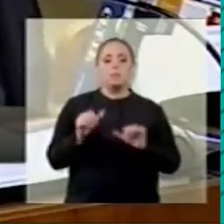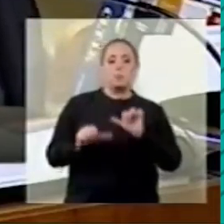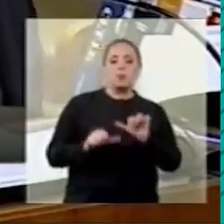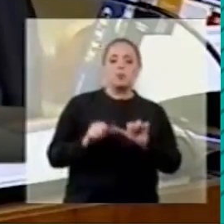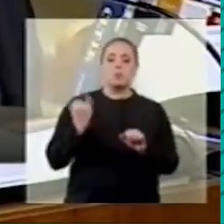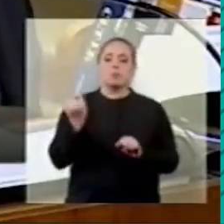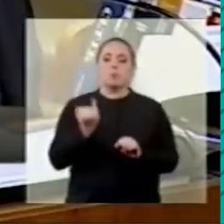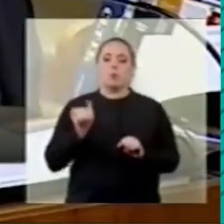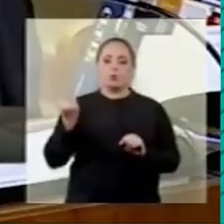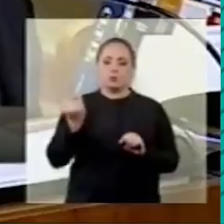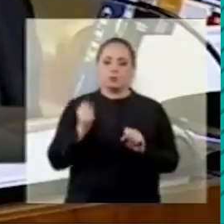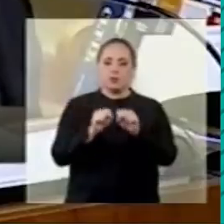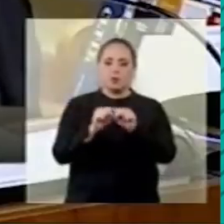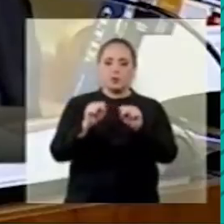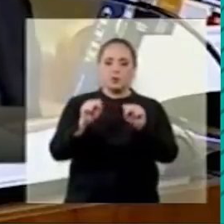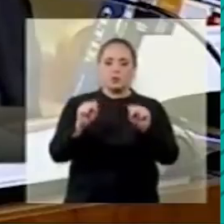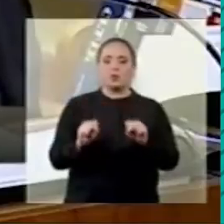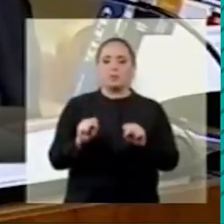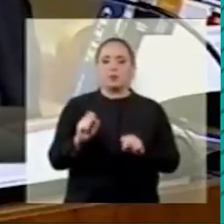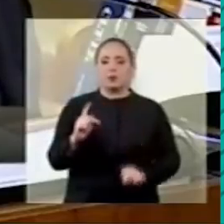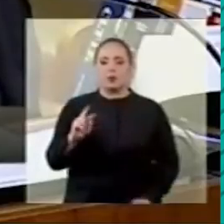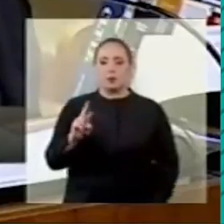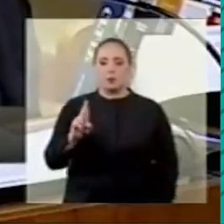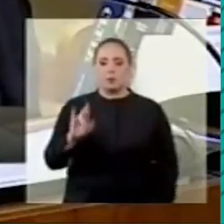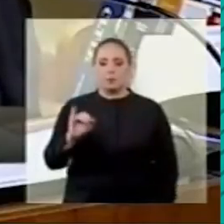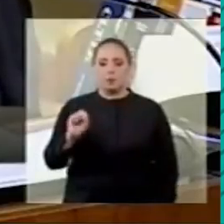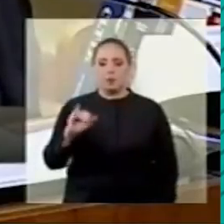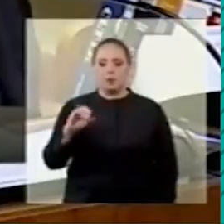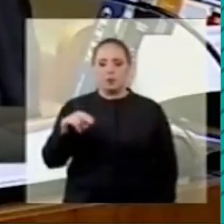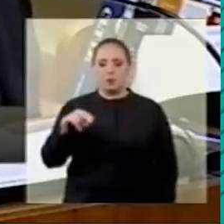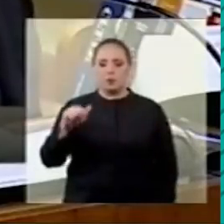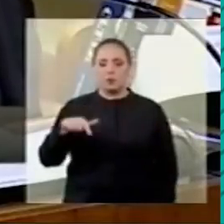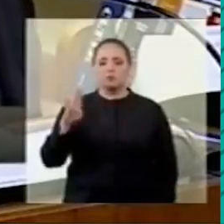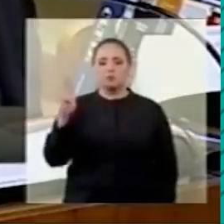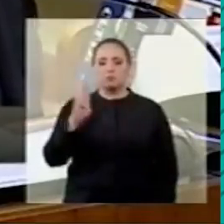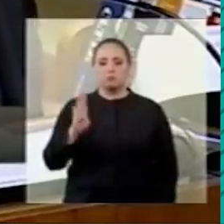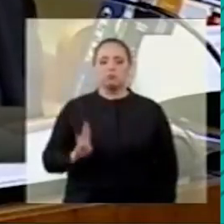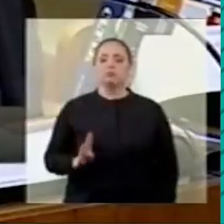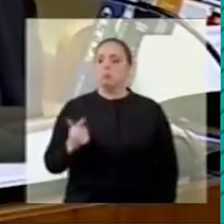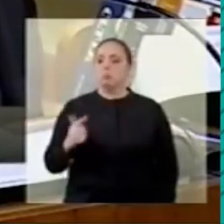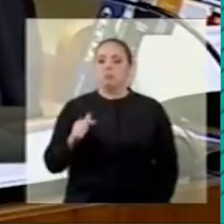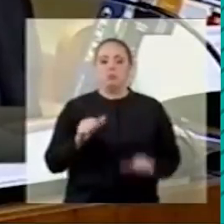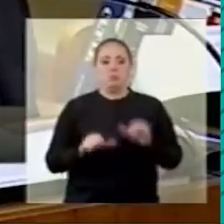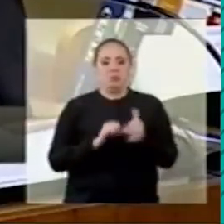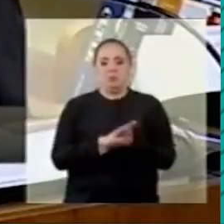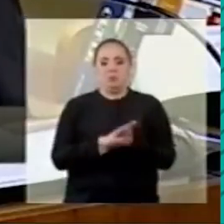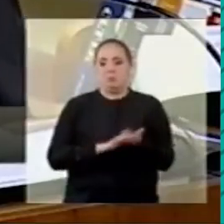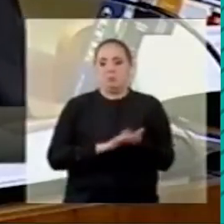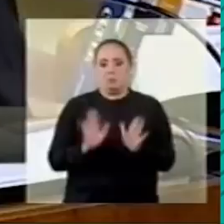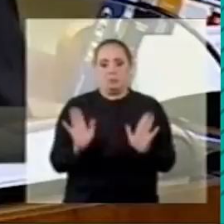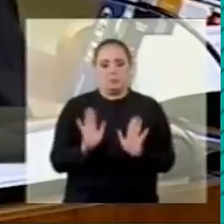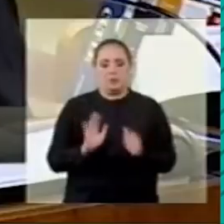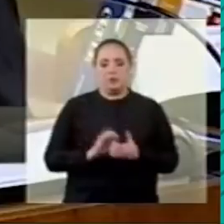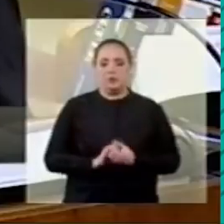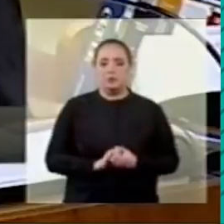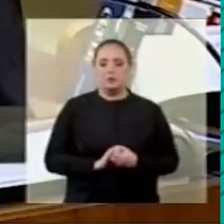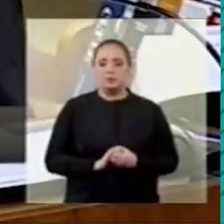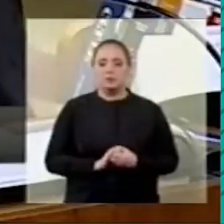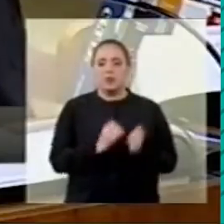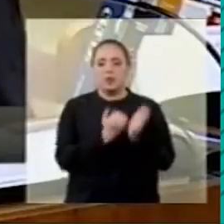significativa no sistema prisional, no sistema penitenciário brasileiro. O